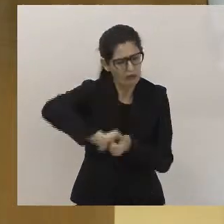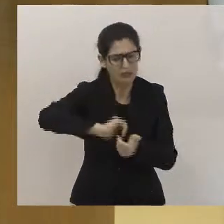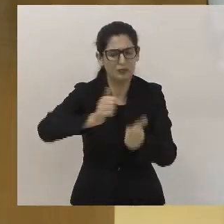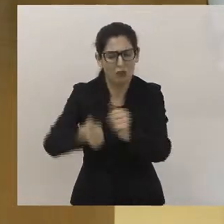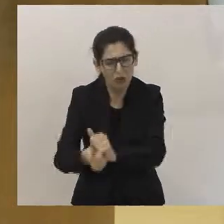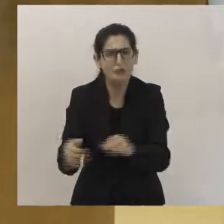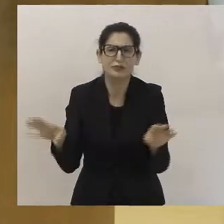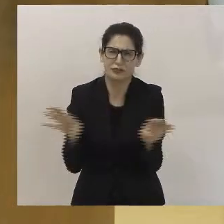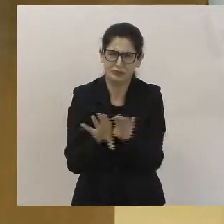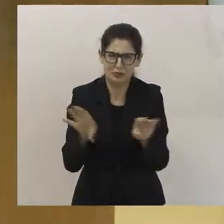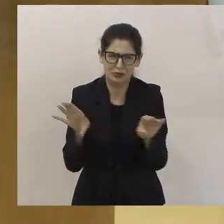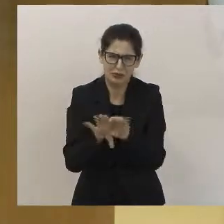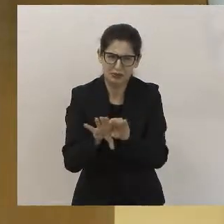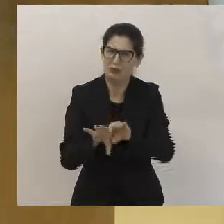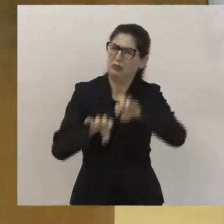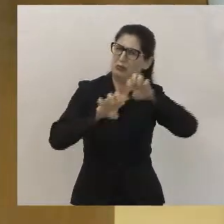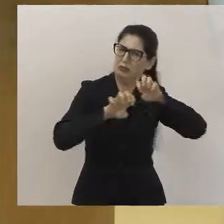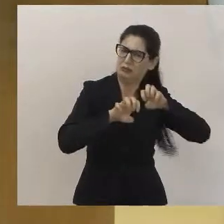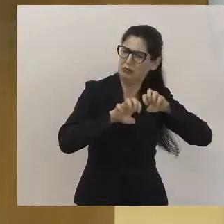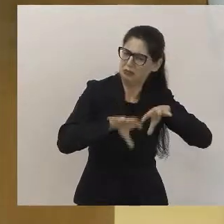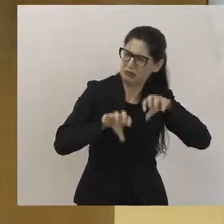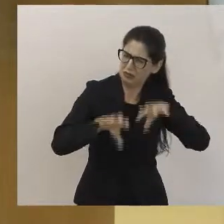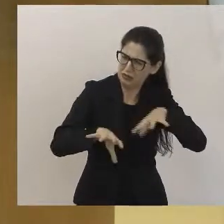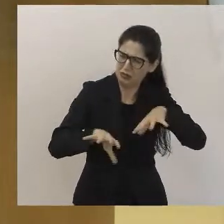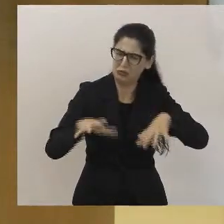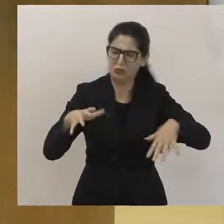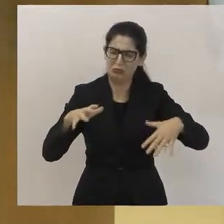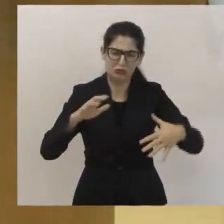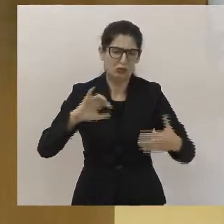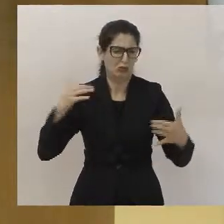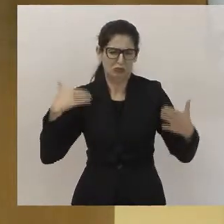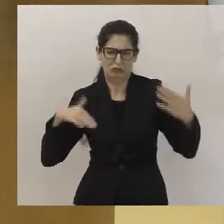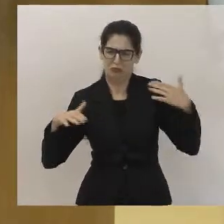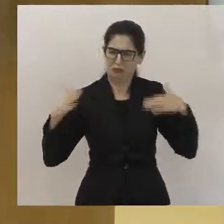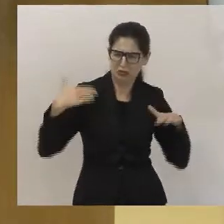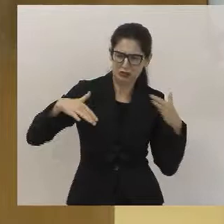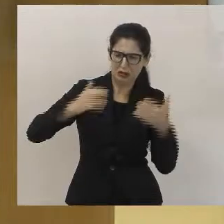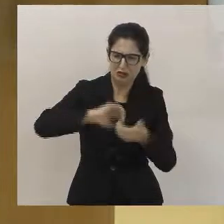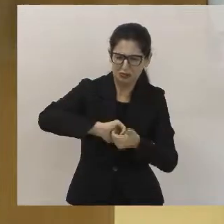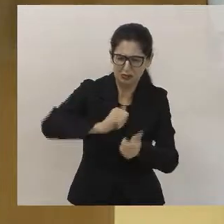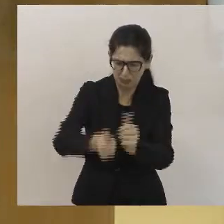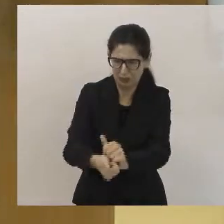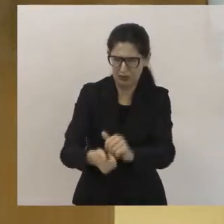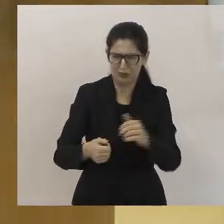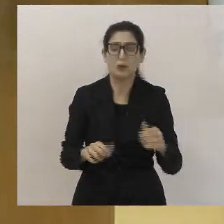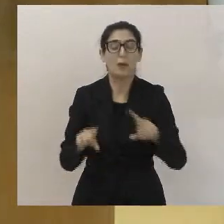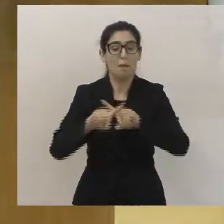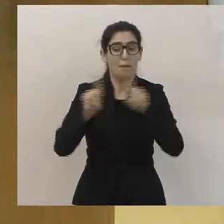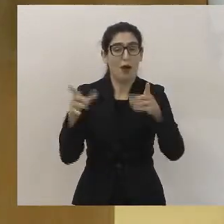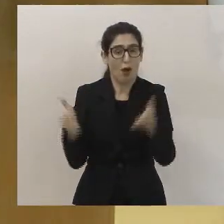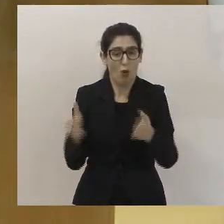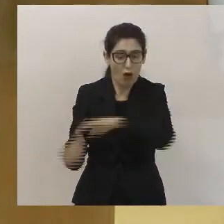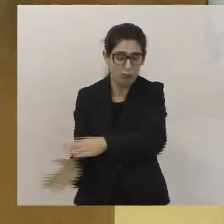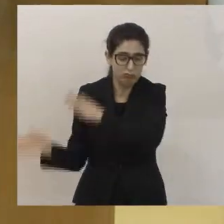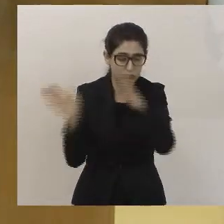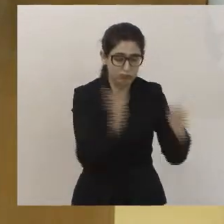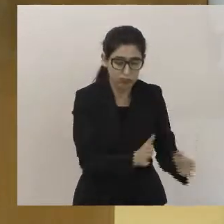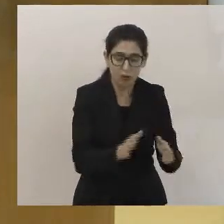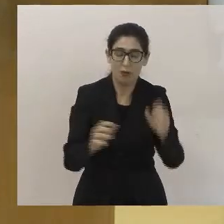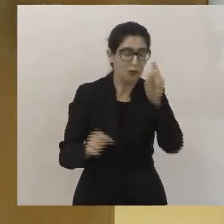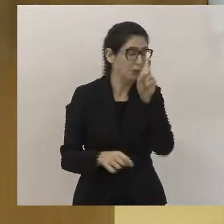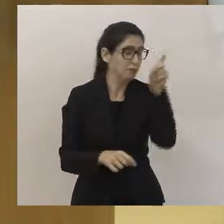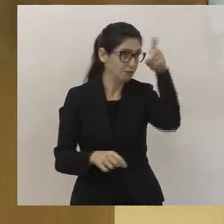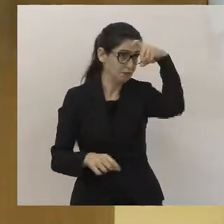e educação educamais parque santo antônio vamos falar da saúde foi dito por esse governo